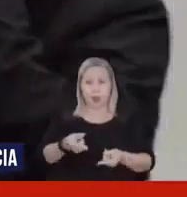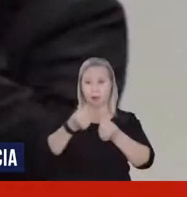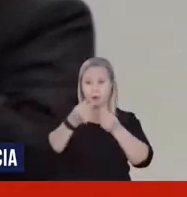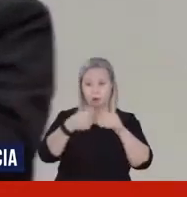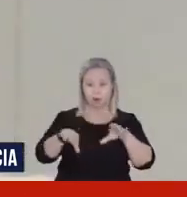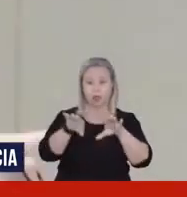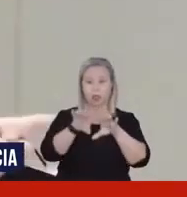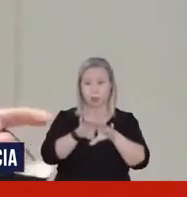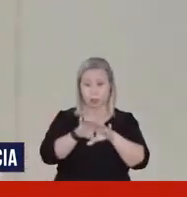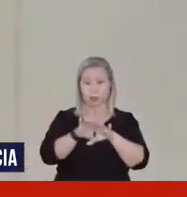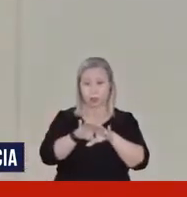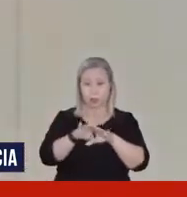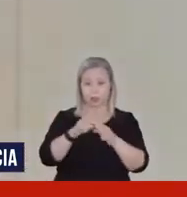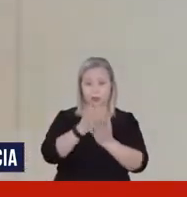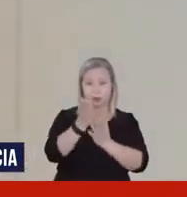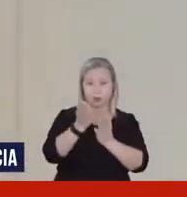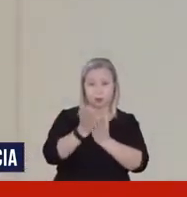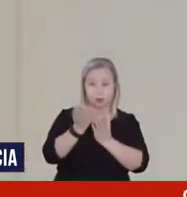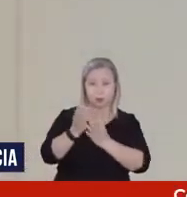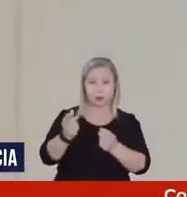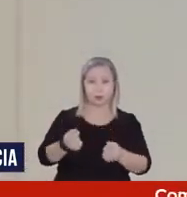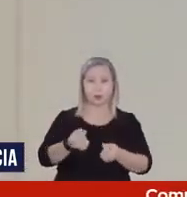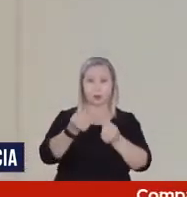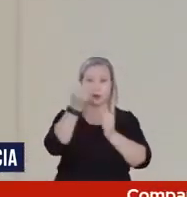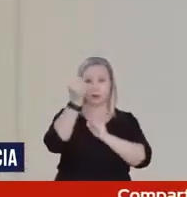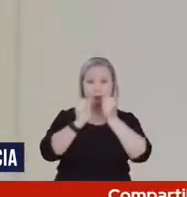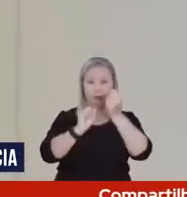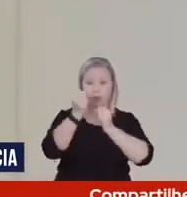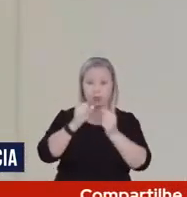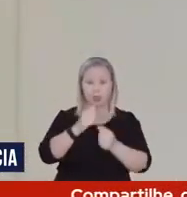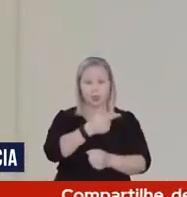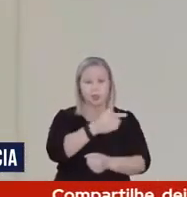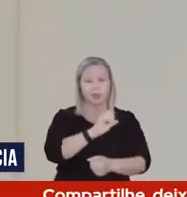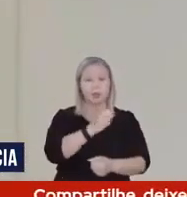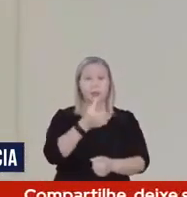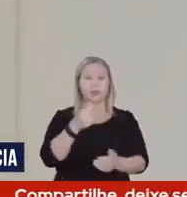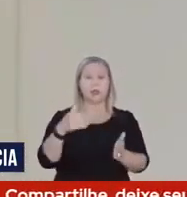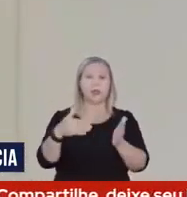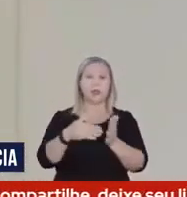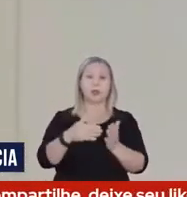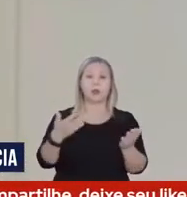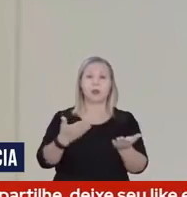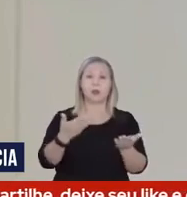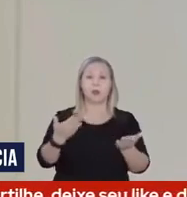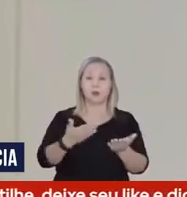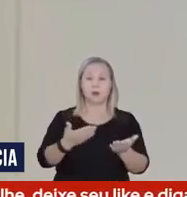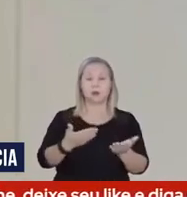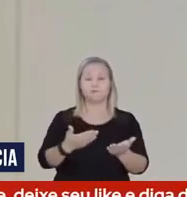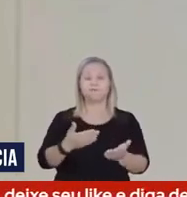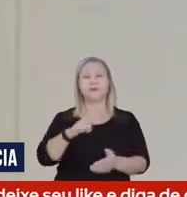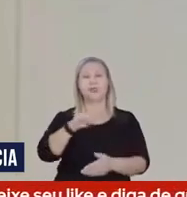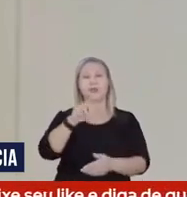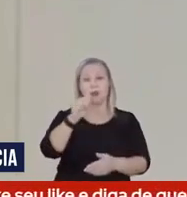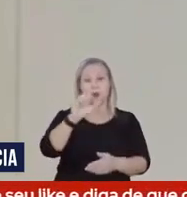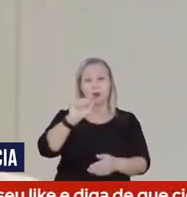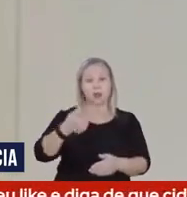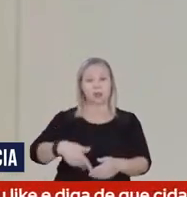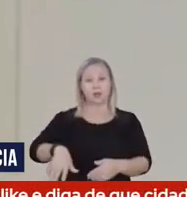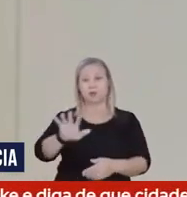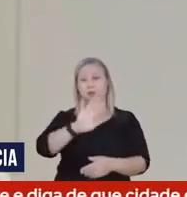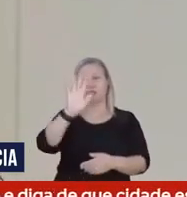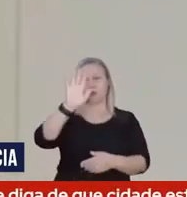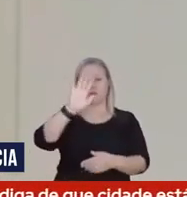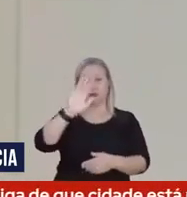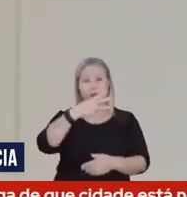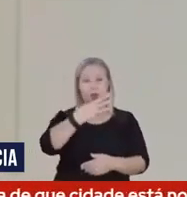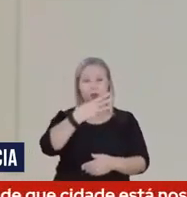de 2016 até hoje, o gás de cozinha já subiu 350% nas refinarias. E no mesmo